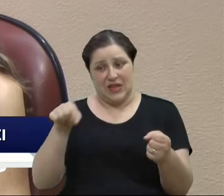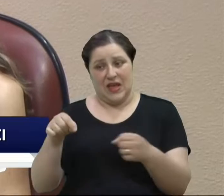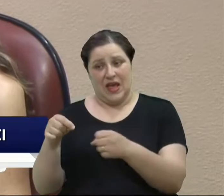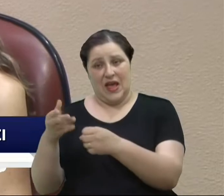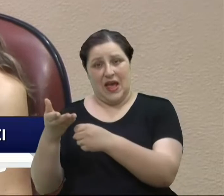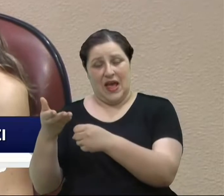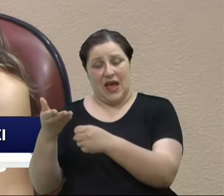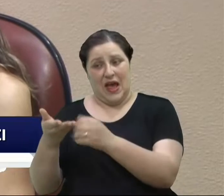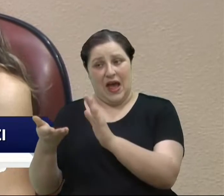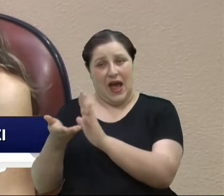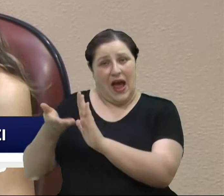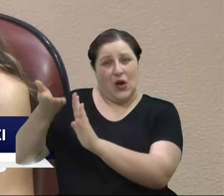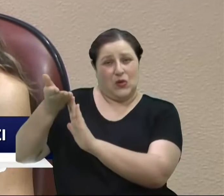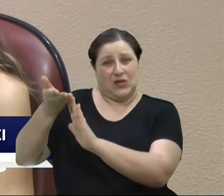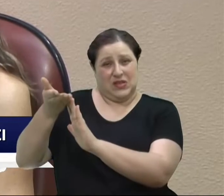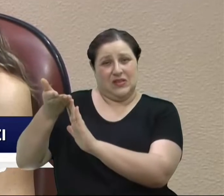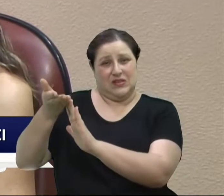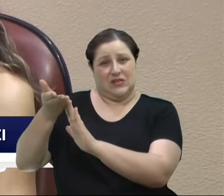novembro,